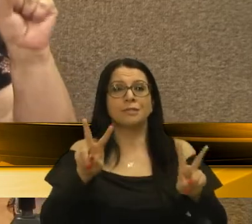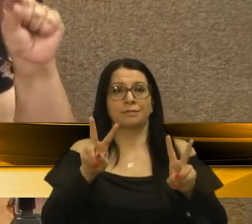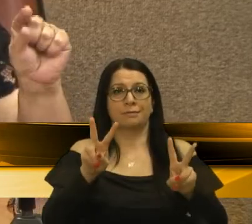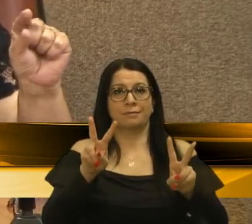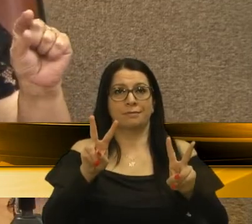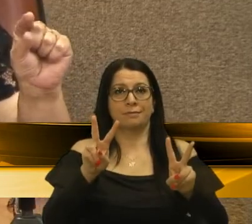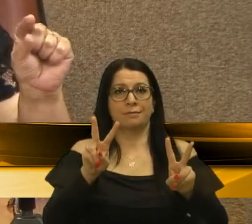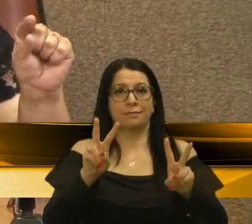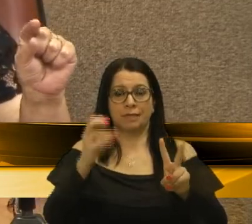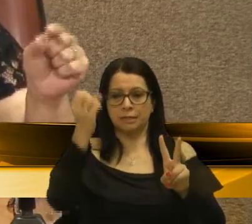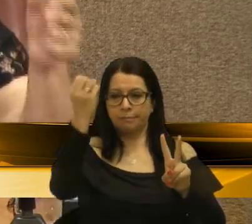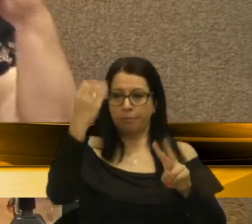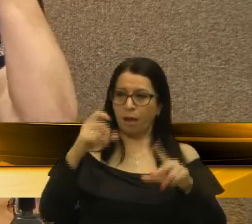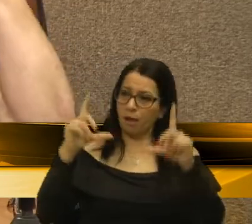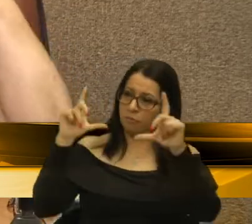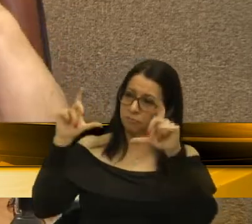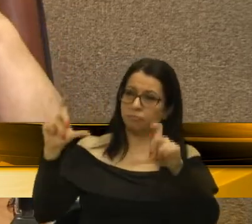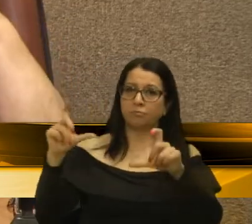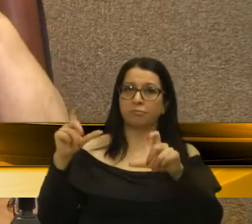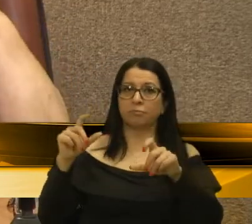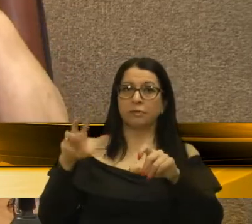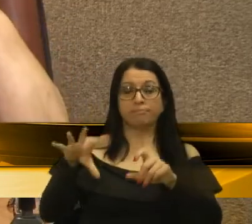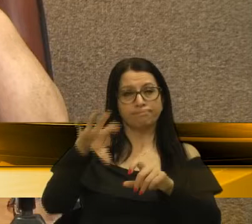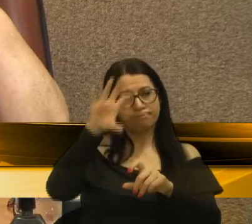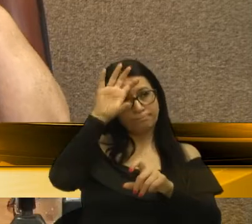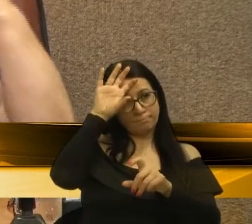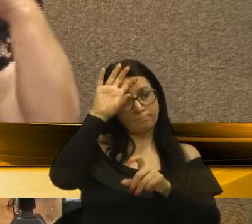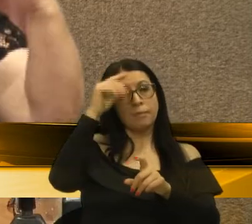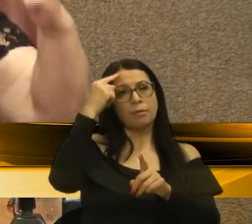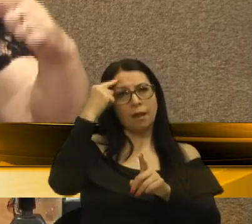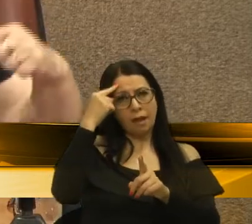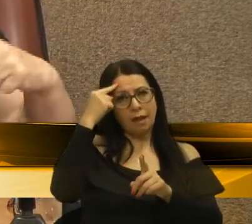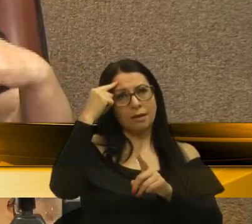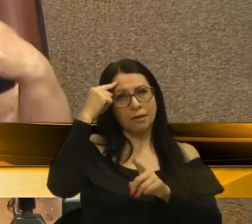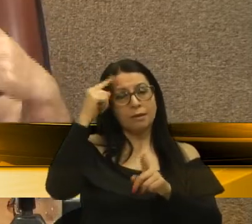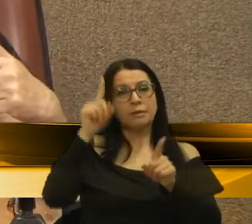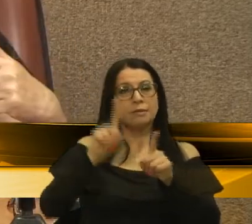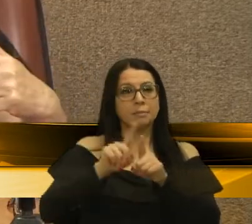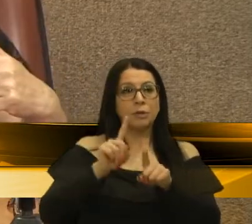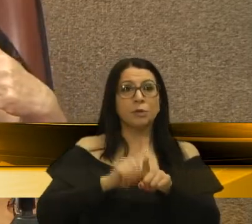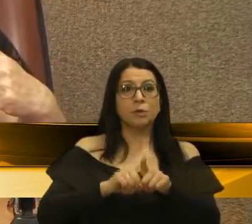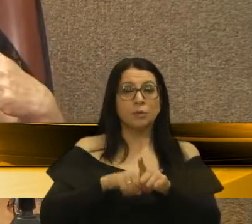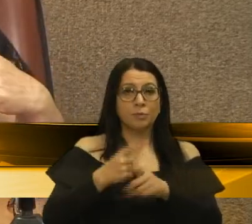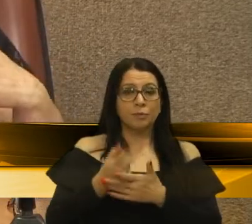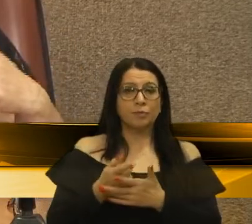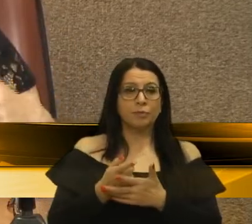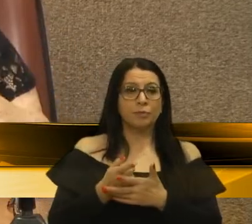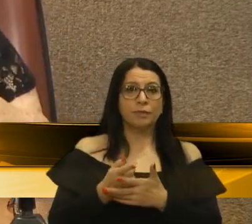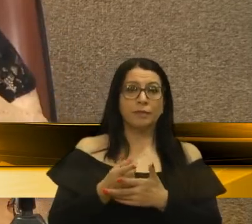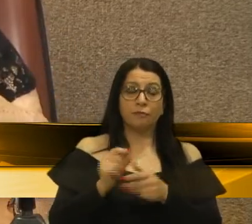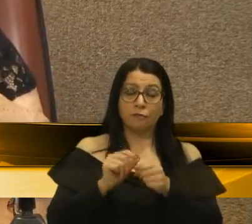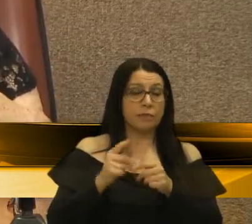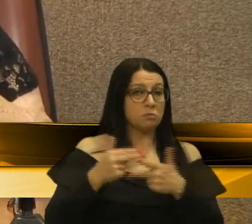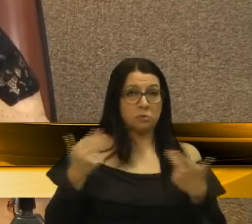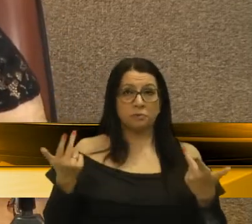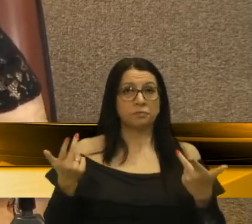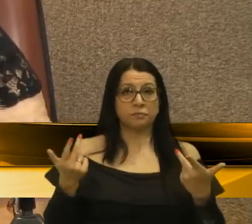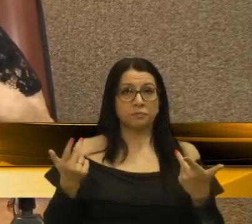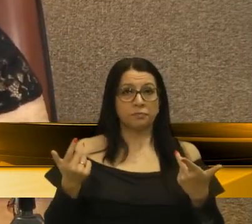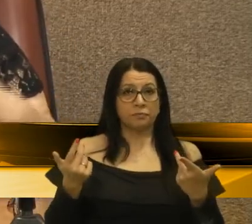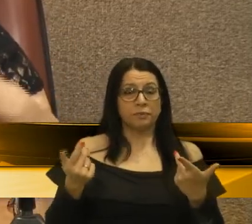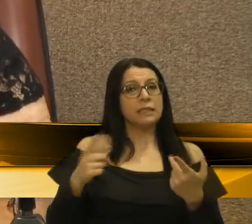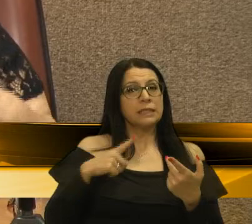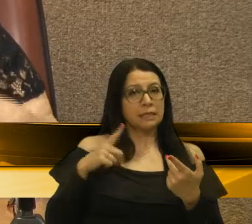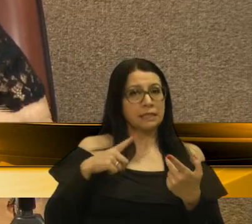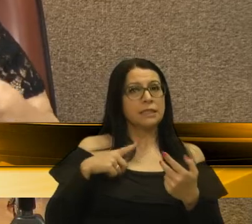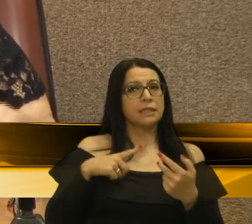a sinalização, gravar na cabeça e, ao mesmo tempo, agir. Então, tem